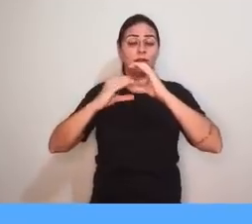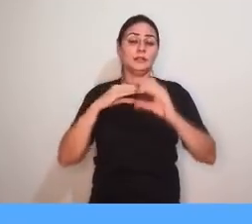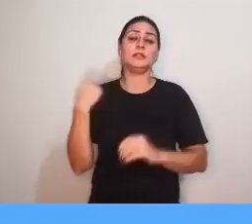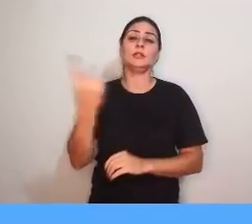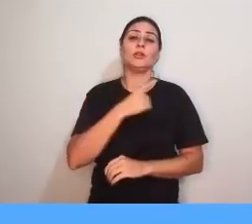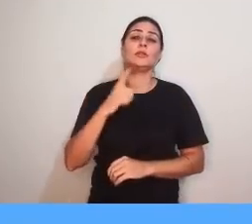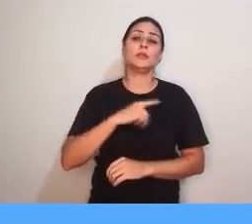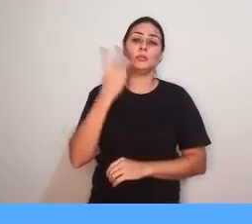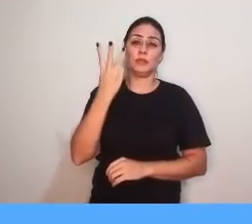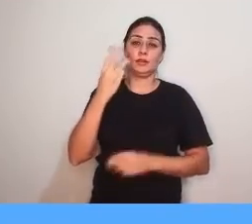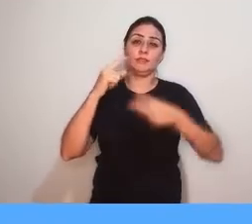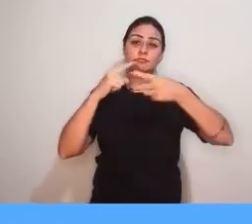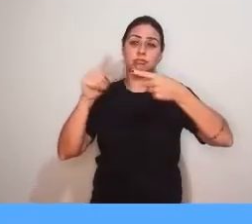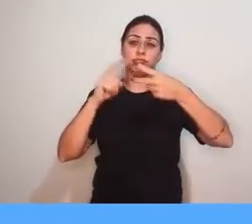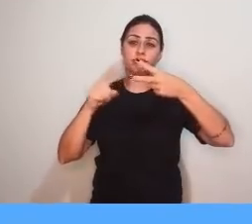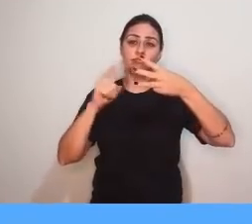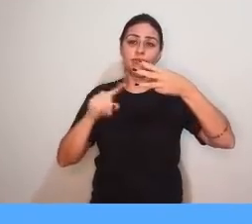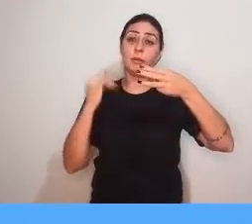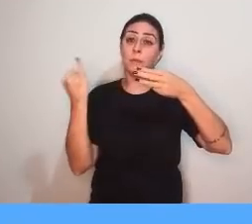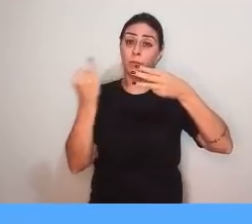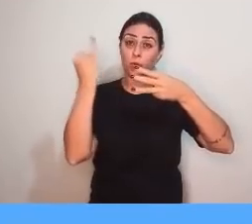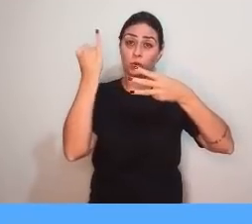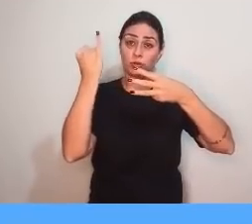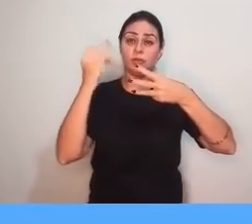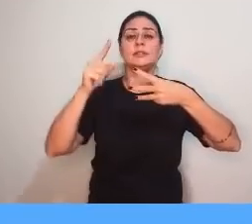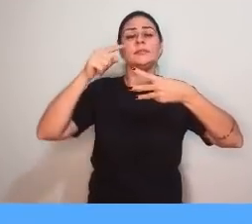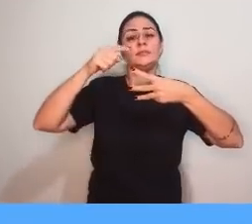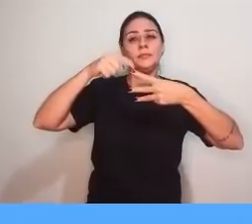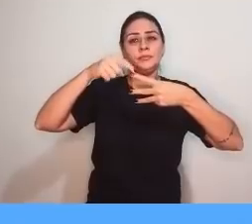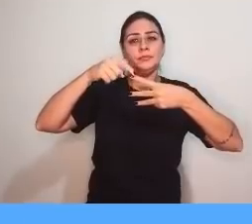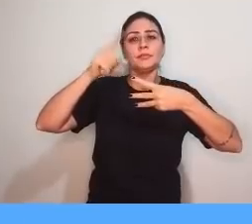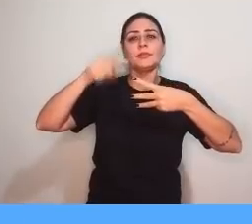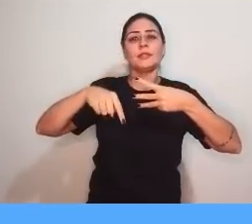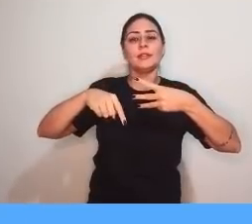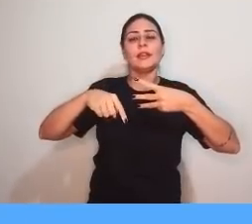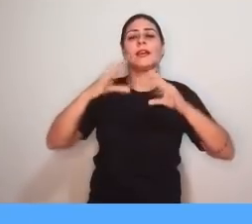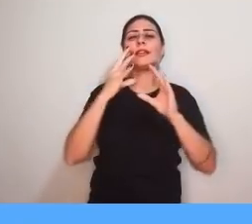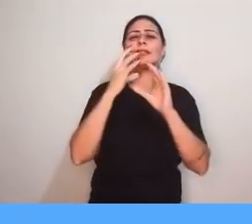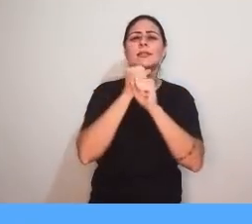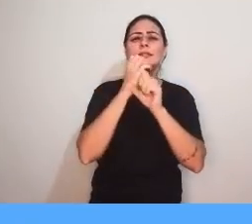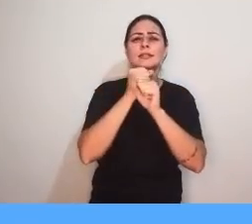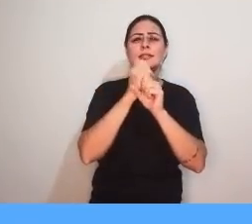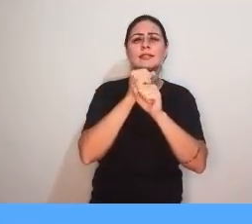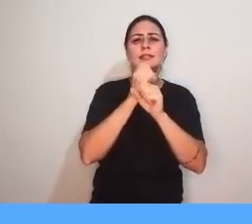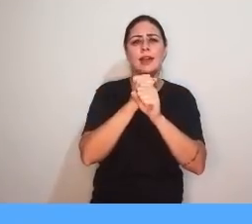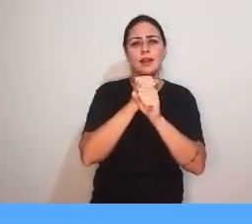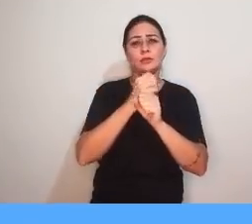importantes. O primeiro deles são os dados oriundos dos fatos que nos cercam.